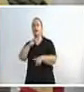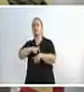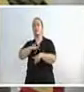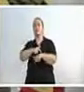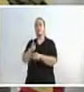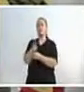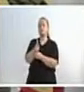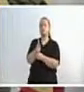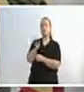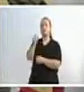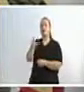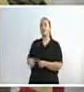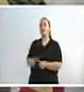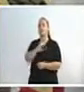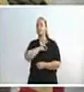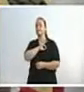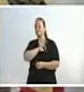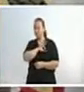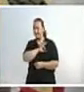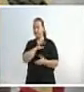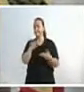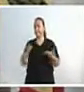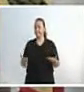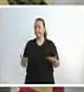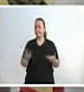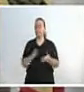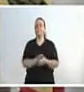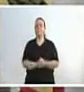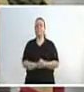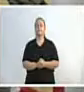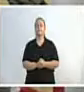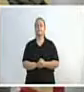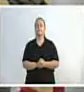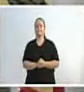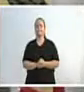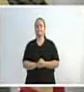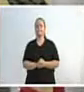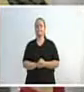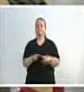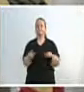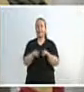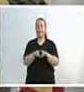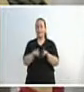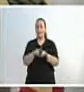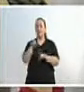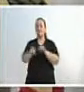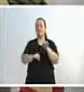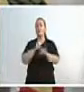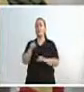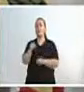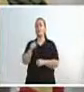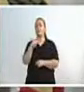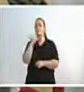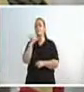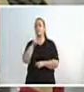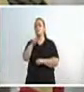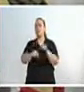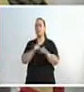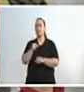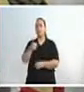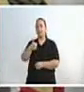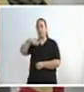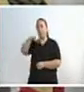naquele período onde que provavelmente o crime tinha acontecido, e autuaram e abriram inquérito contra 10